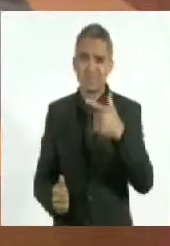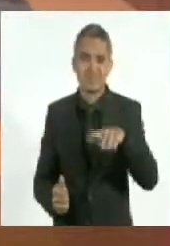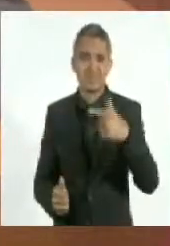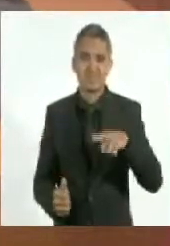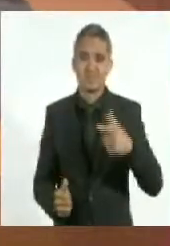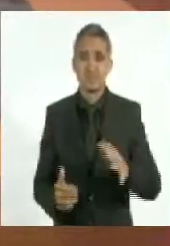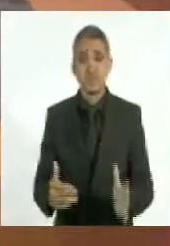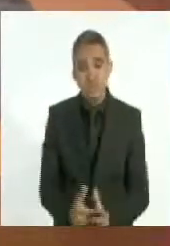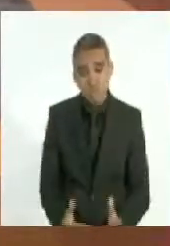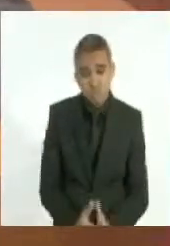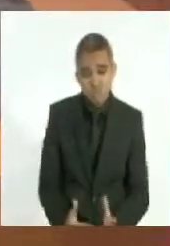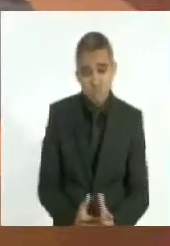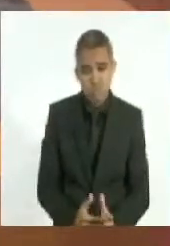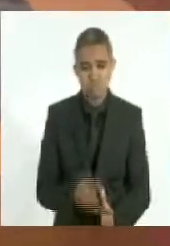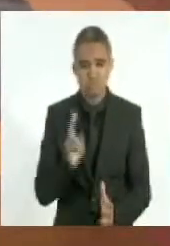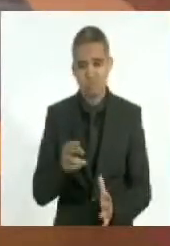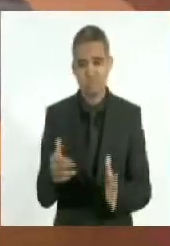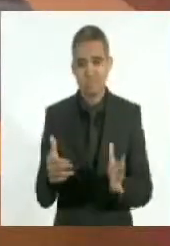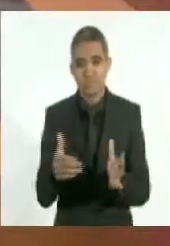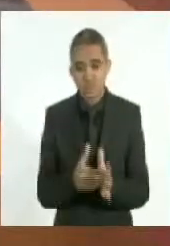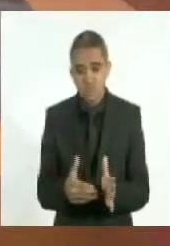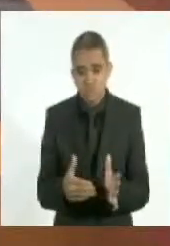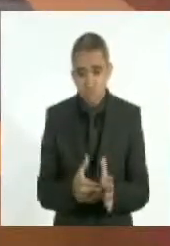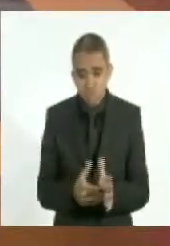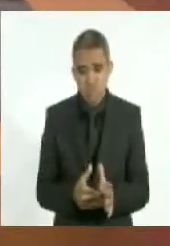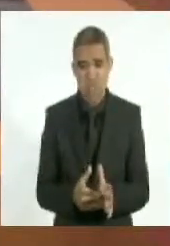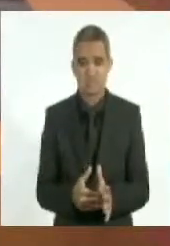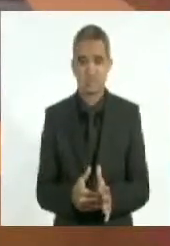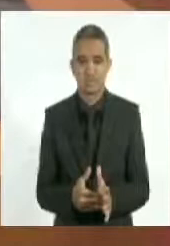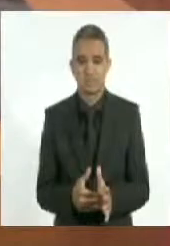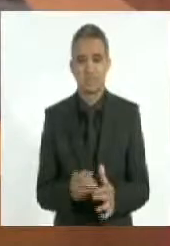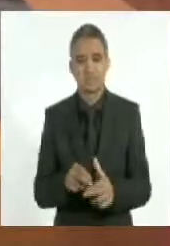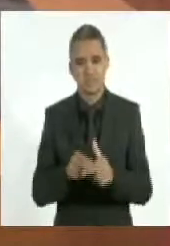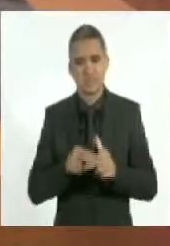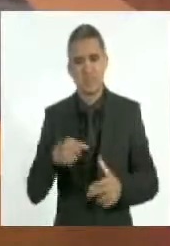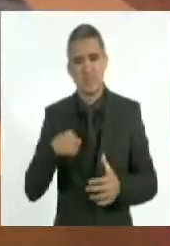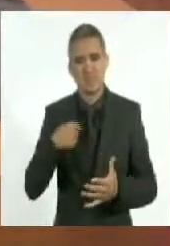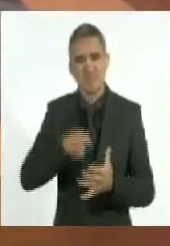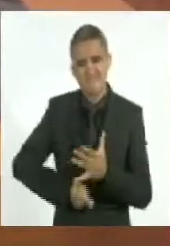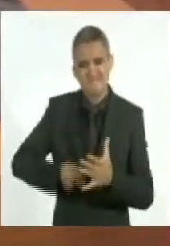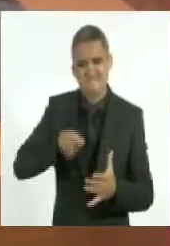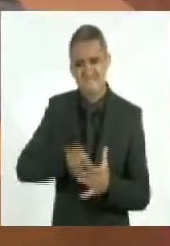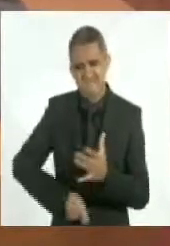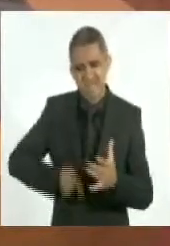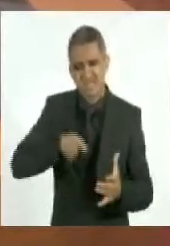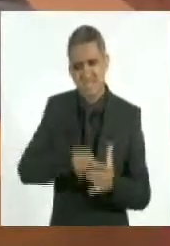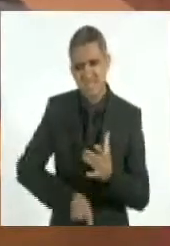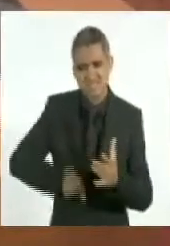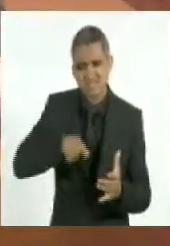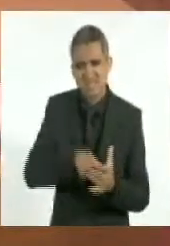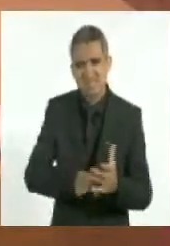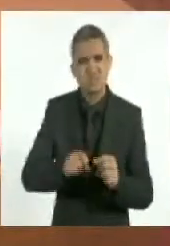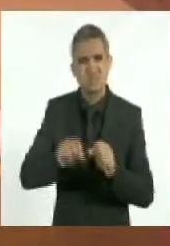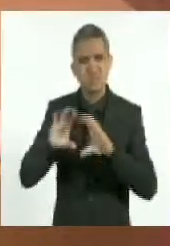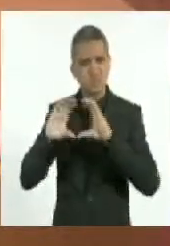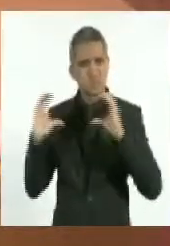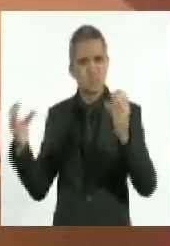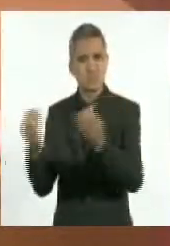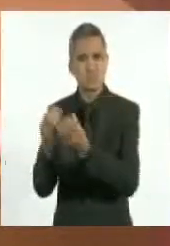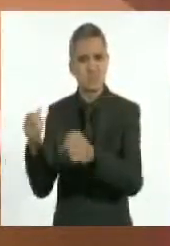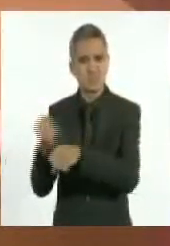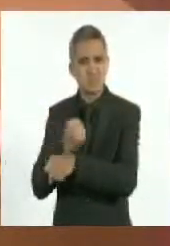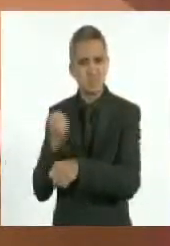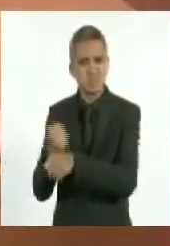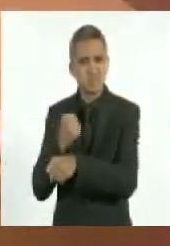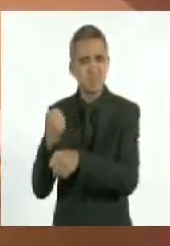é último plano. E eu briguei muito para o Castelão, era fundamental, eu tinha certeza. E veja bem,